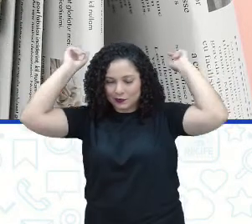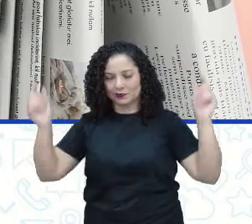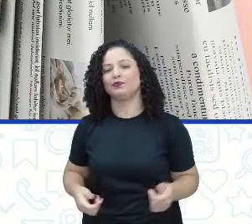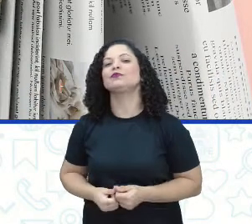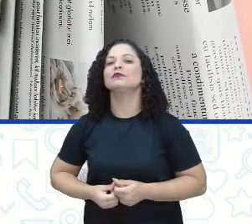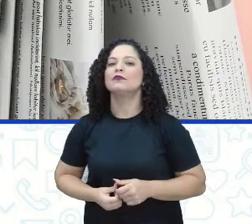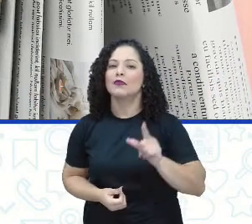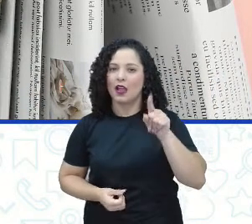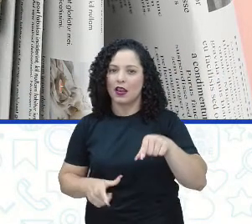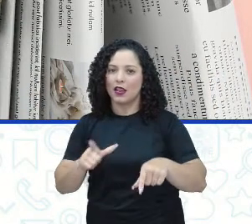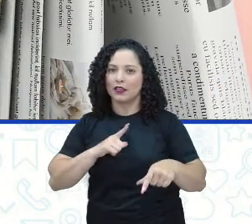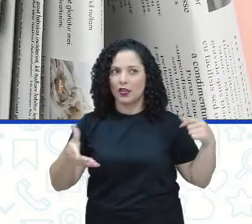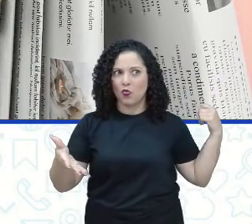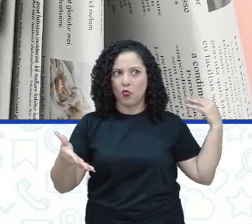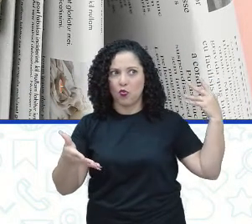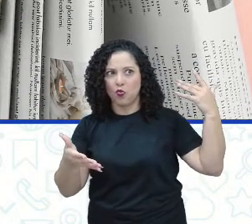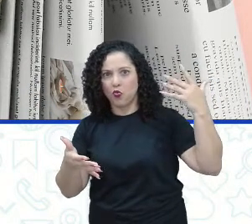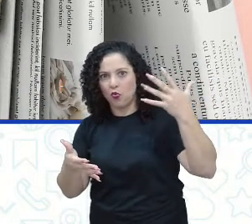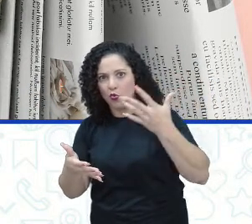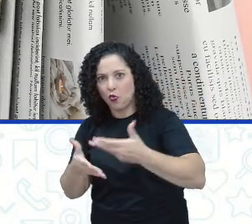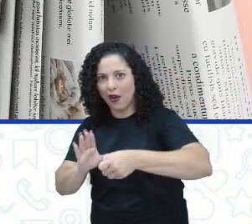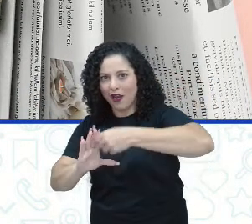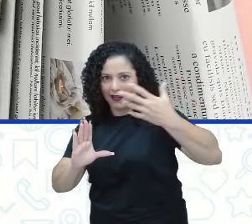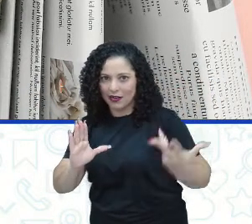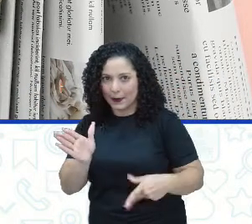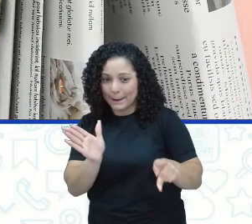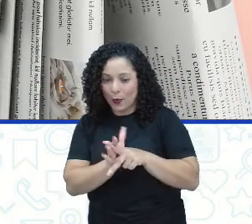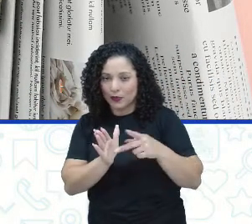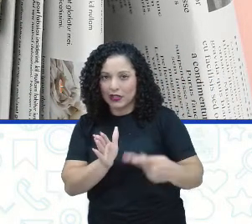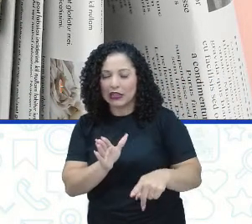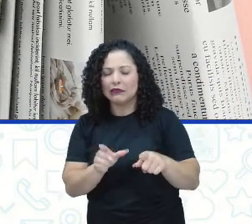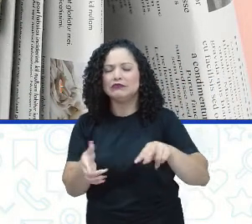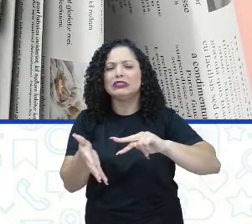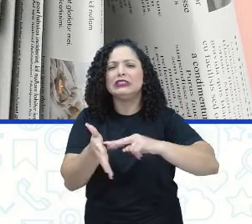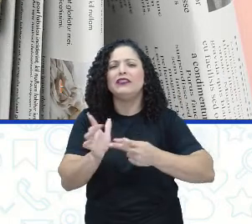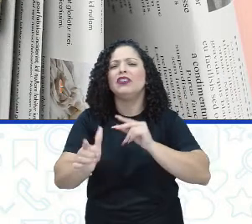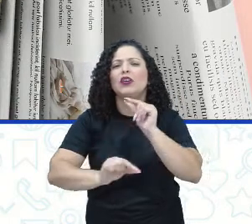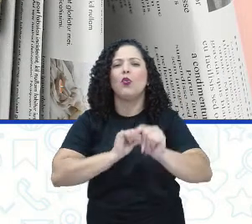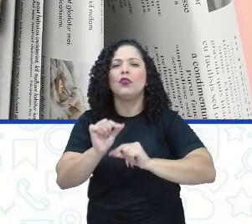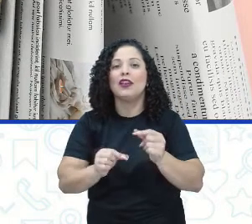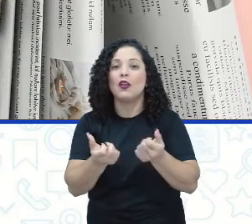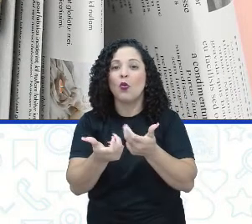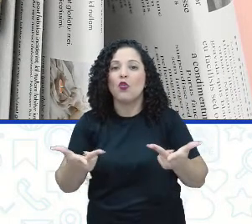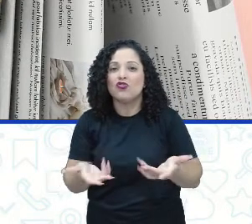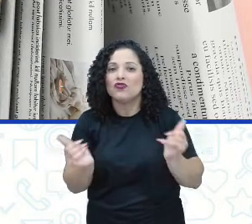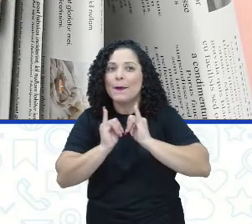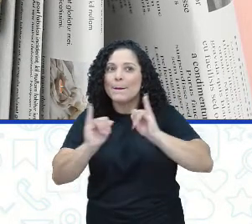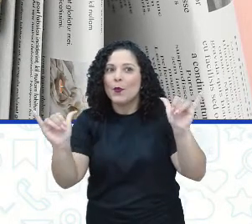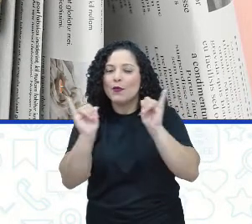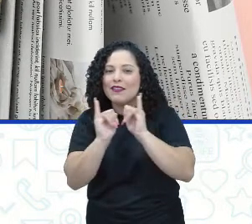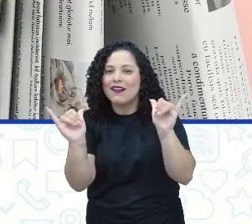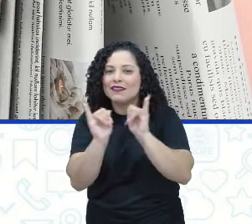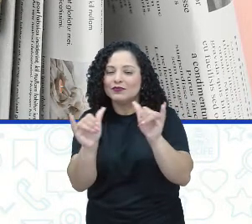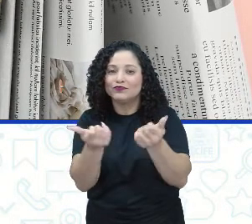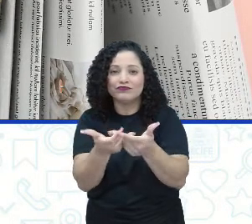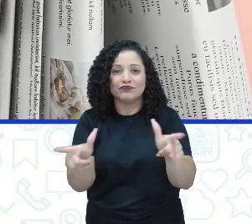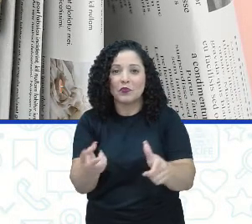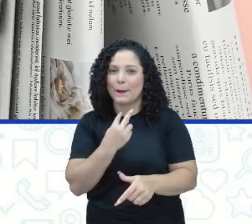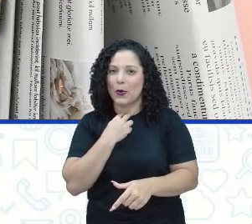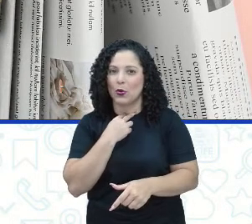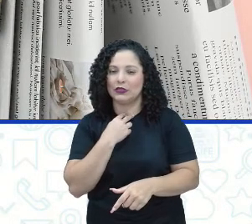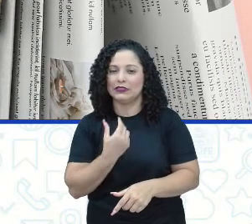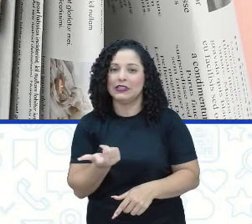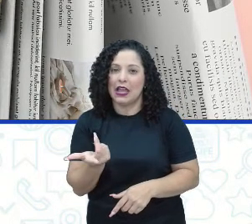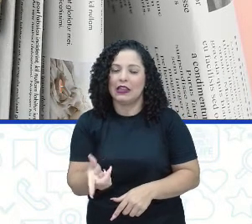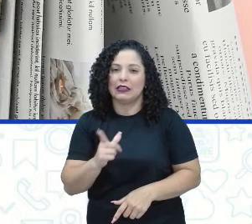dota, que significa algo ou coisa impublicável. Por quê? Porque tinha essa vertente também um pouco censurada. Você tem